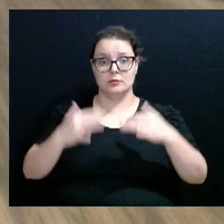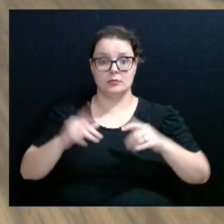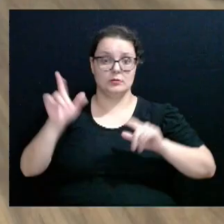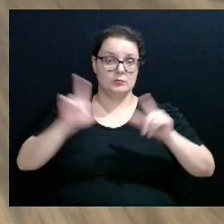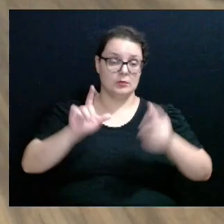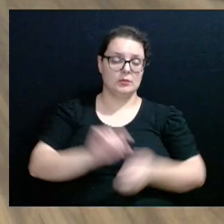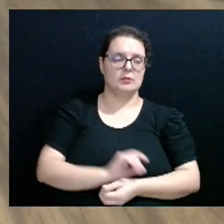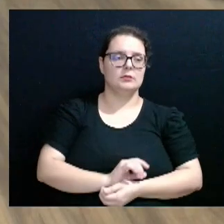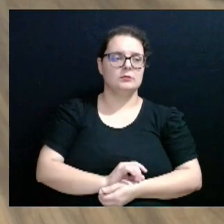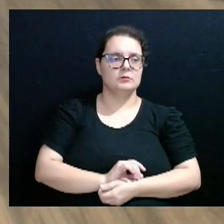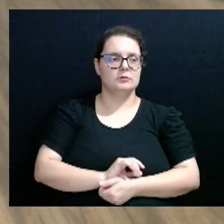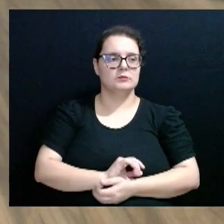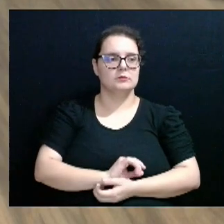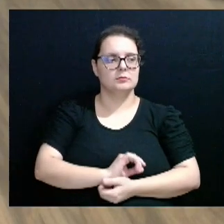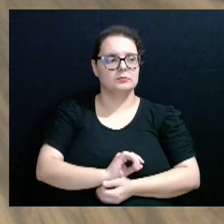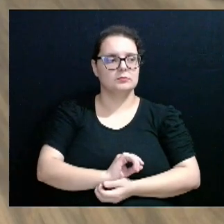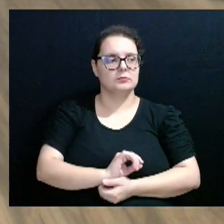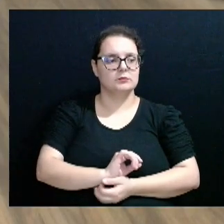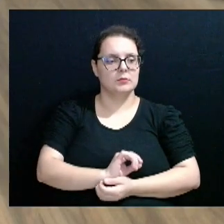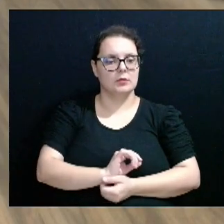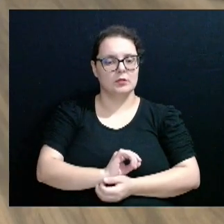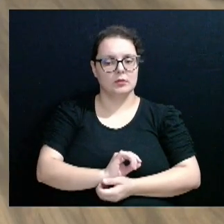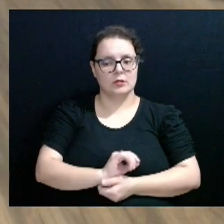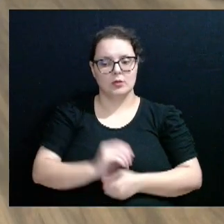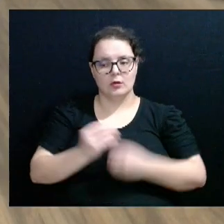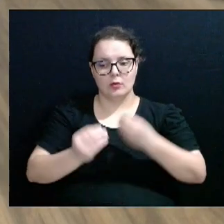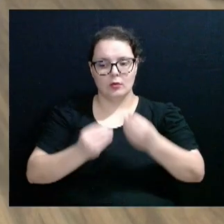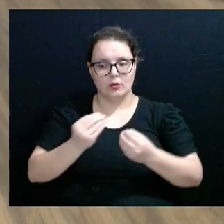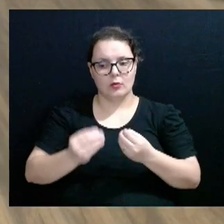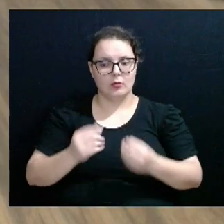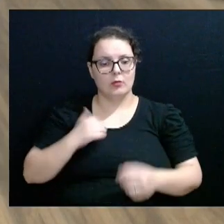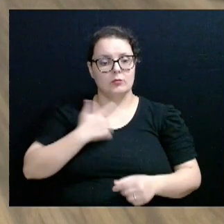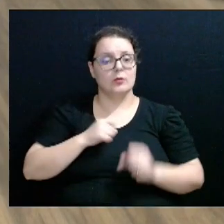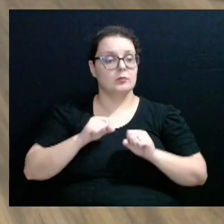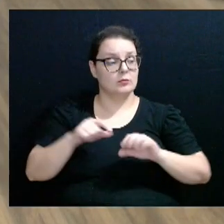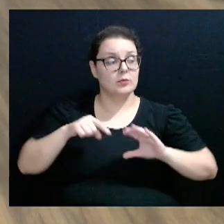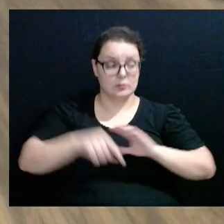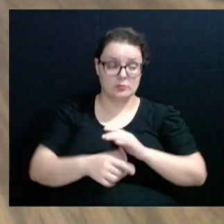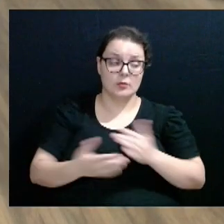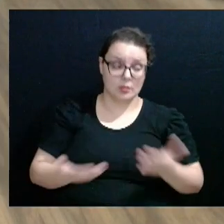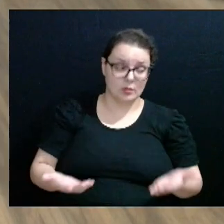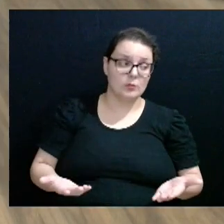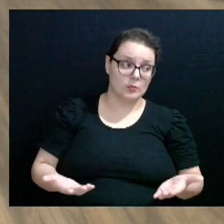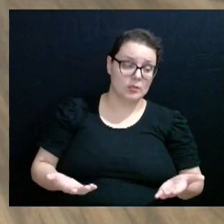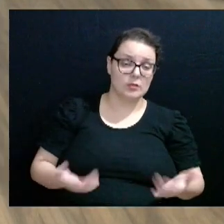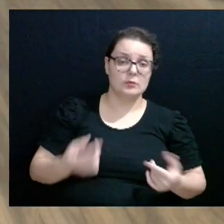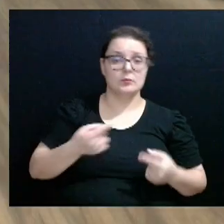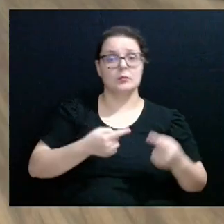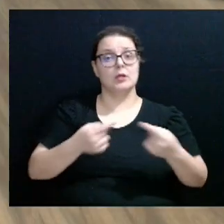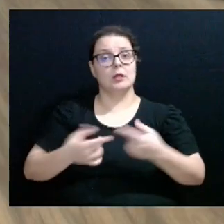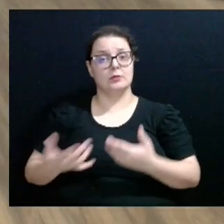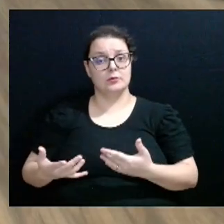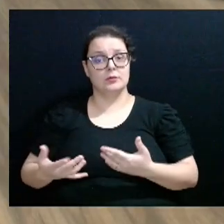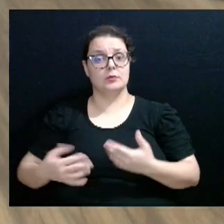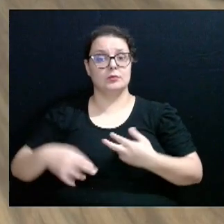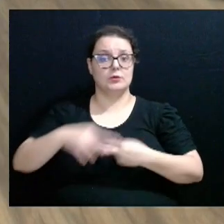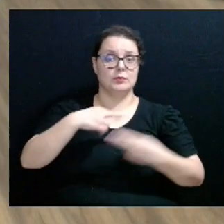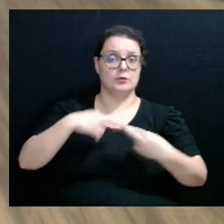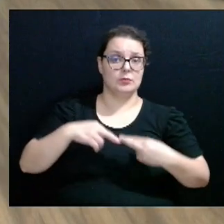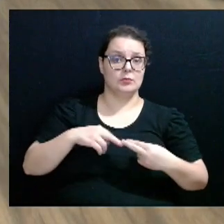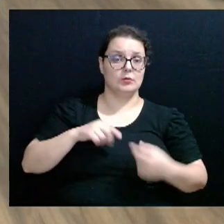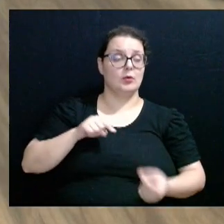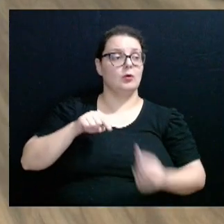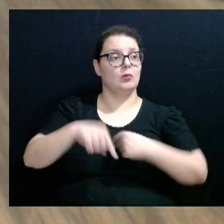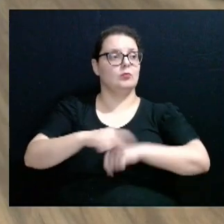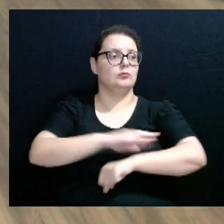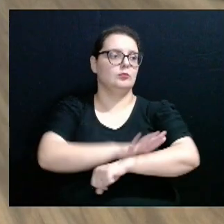de que forma que a gente pode avançar nessas discussões sobre o antirracismo?